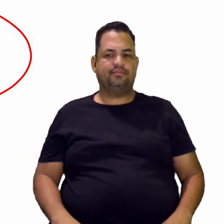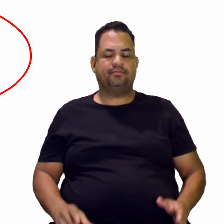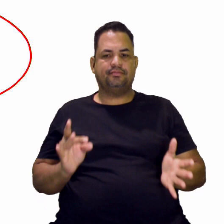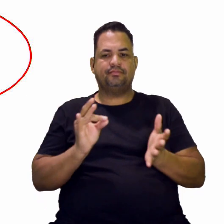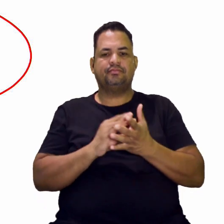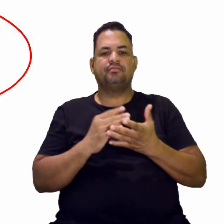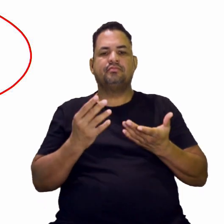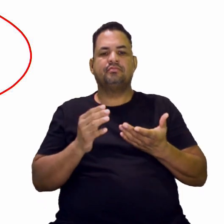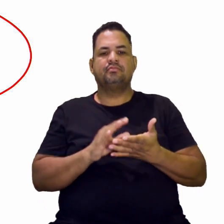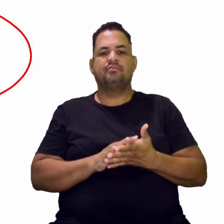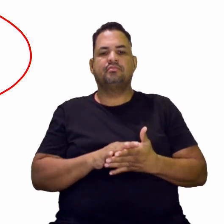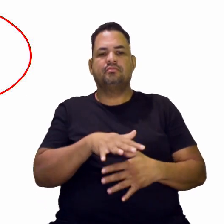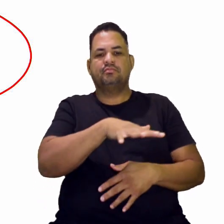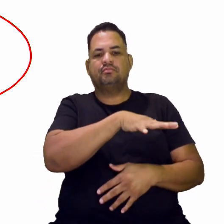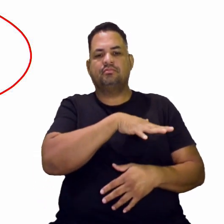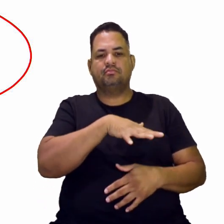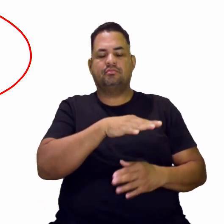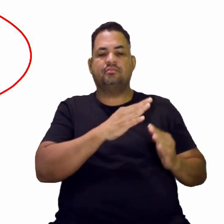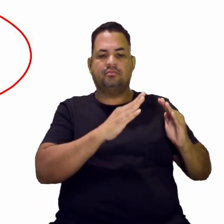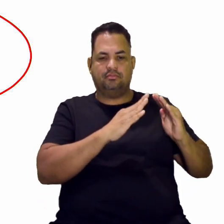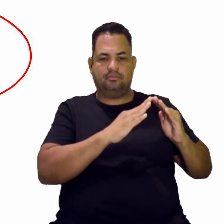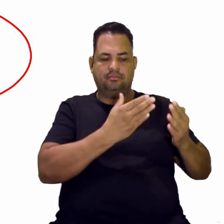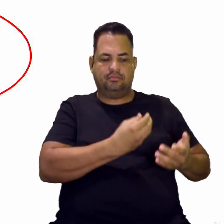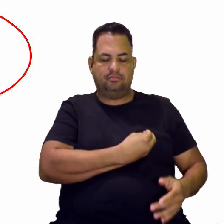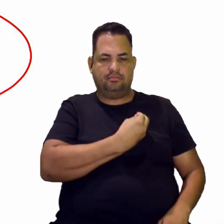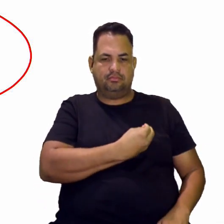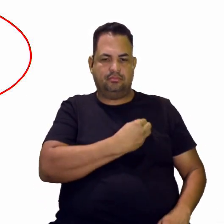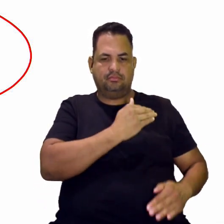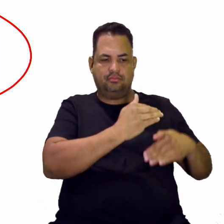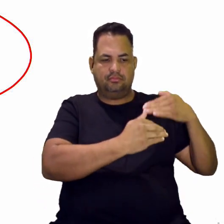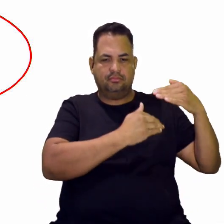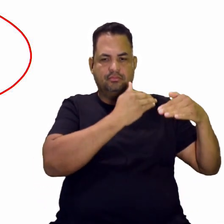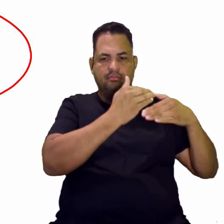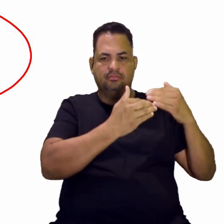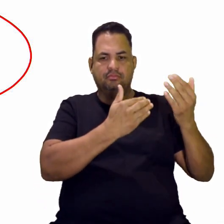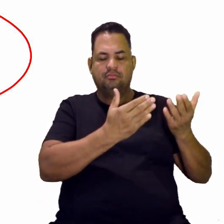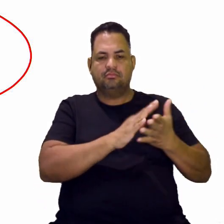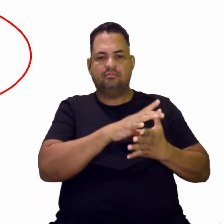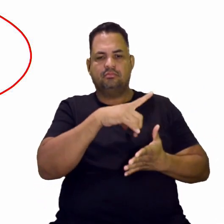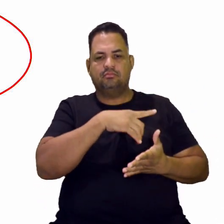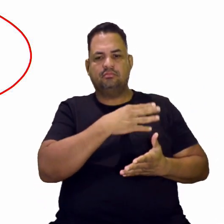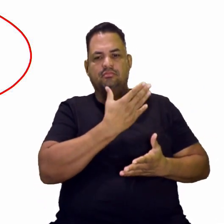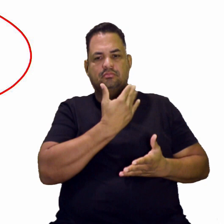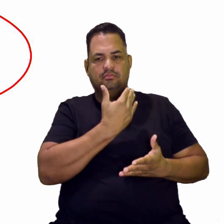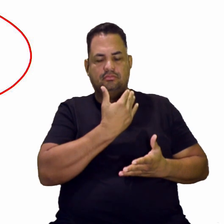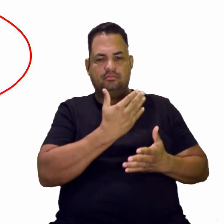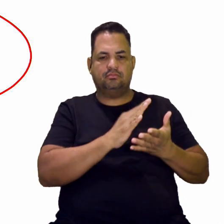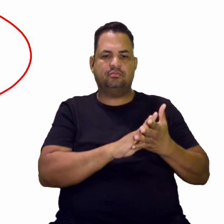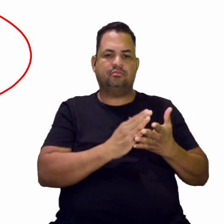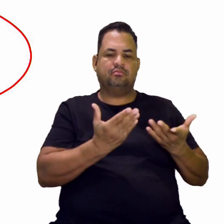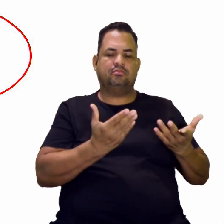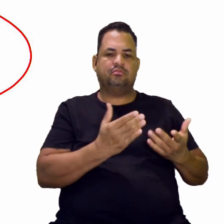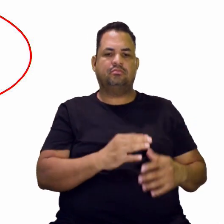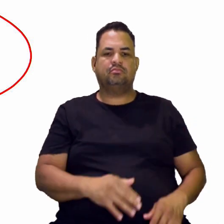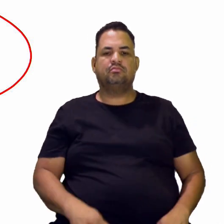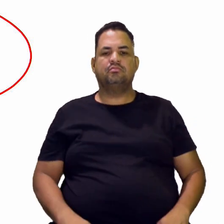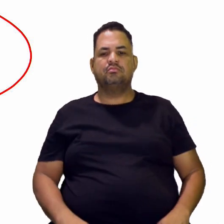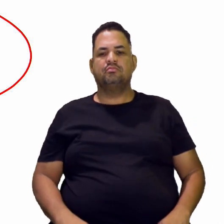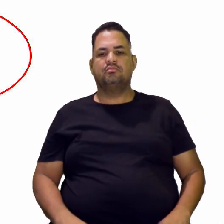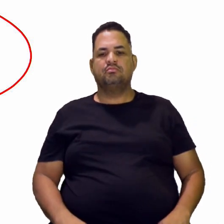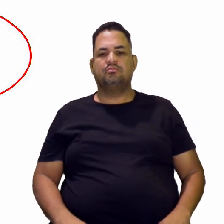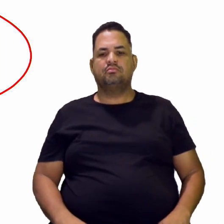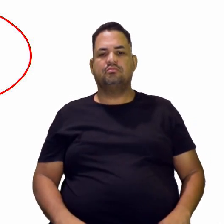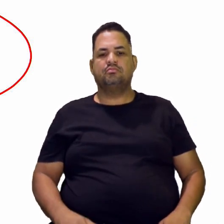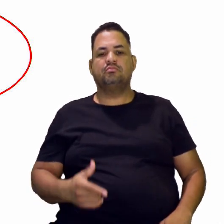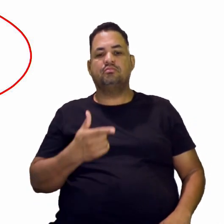Hábitat é onde ele mora, onde ele se desenvolve, onde ele tem alimento, onde ele tem moradia, né?